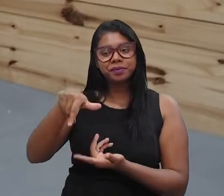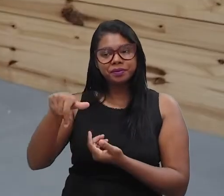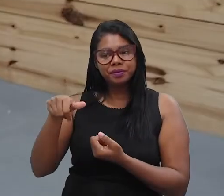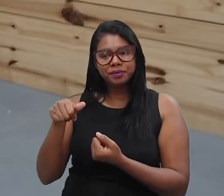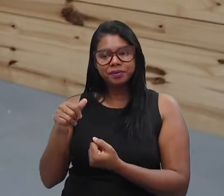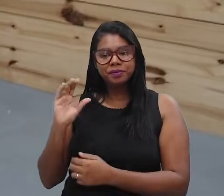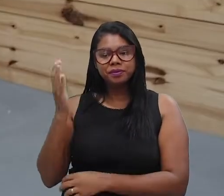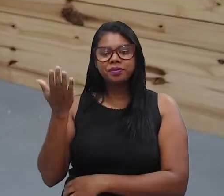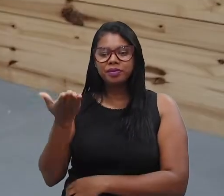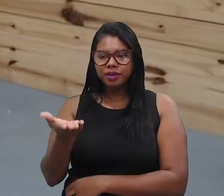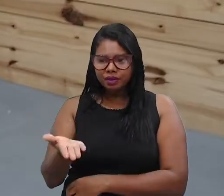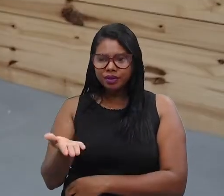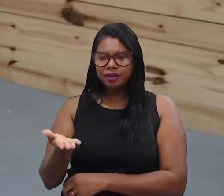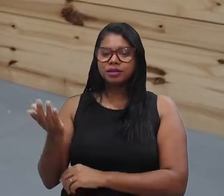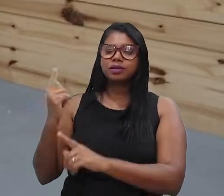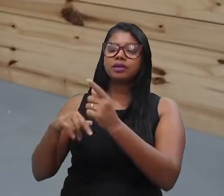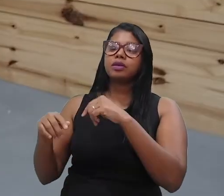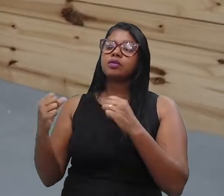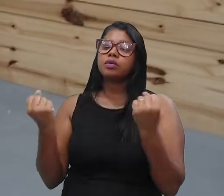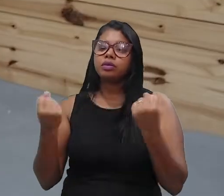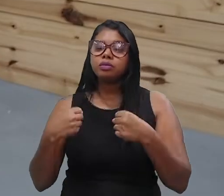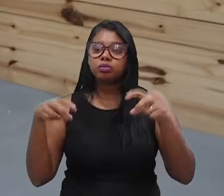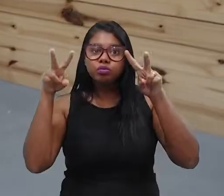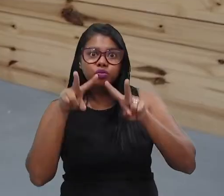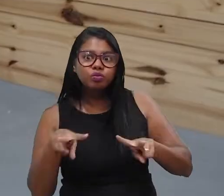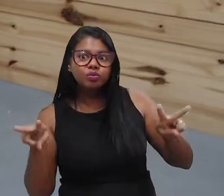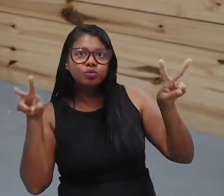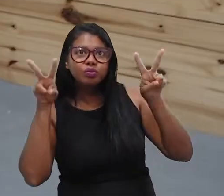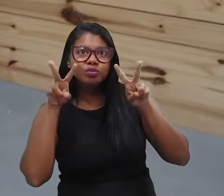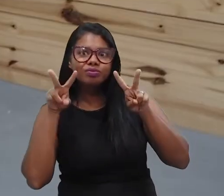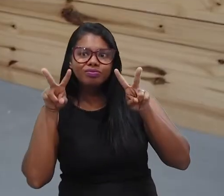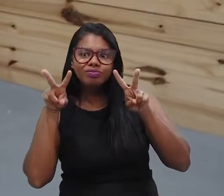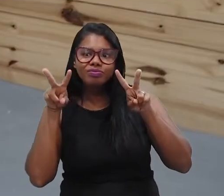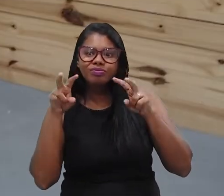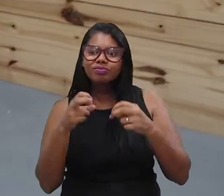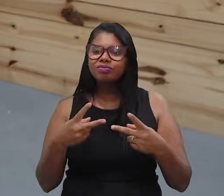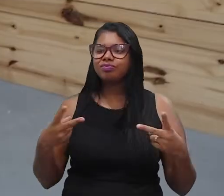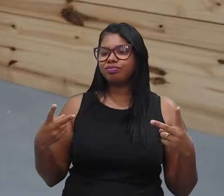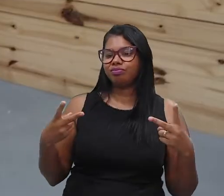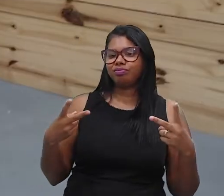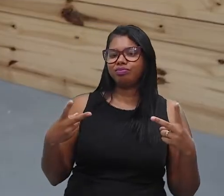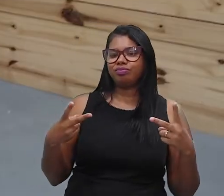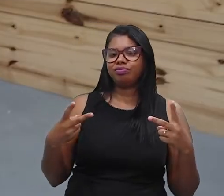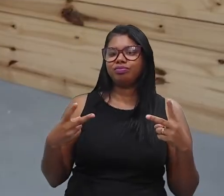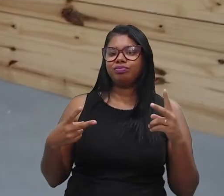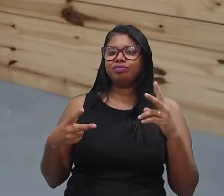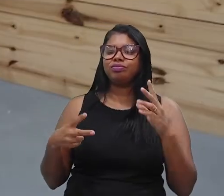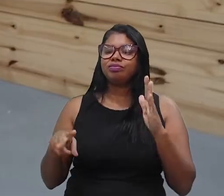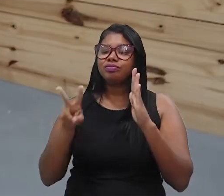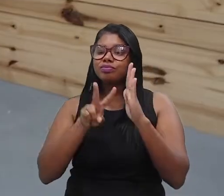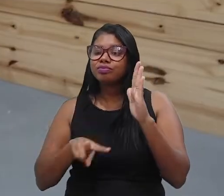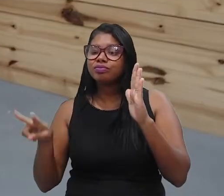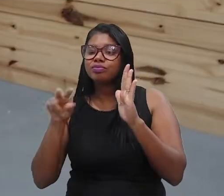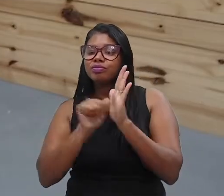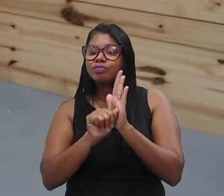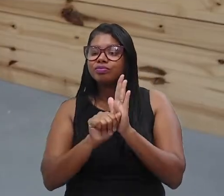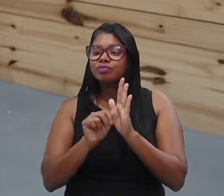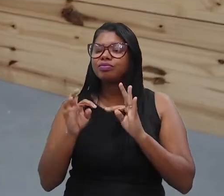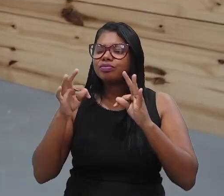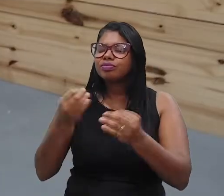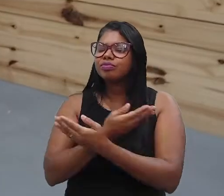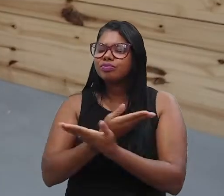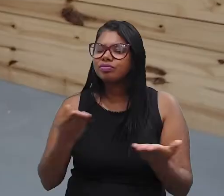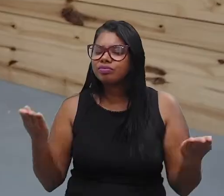você, enquanto administrador, precisa ter uma visão holística, porque com essa visão você vai entender que tudo aquilo que